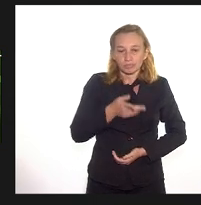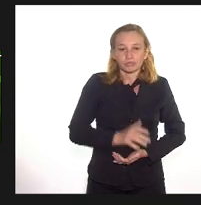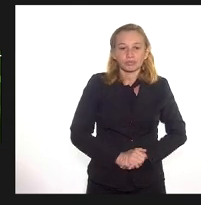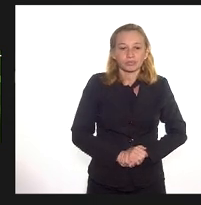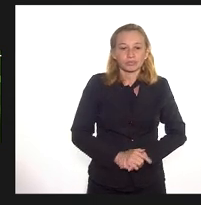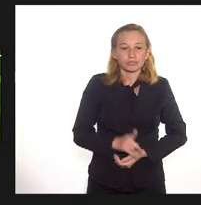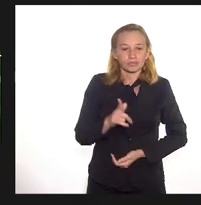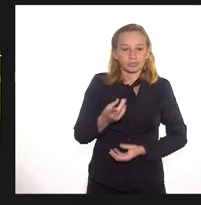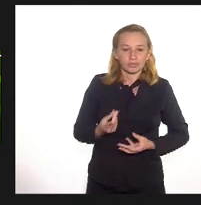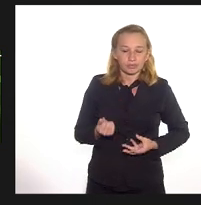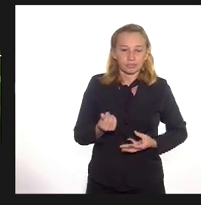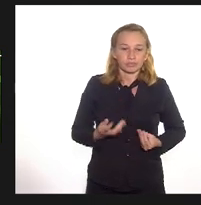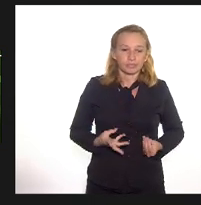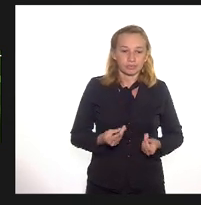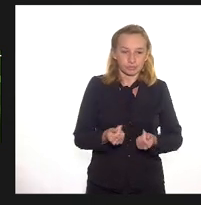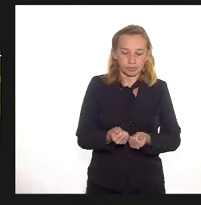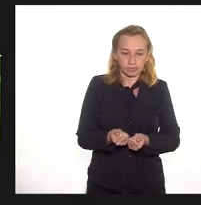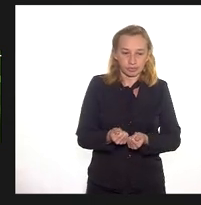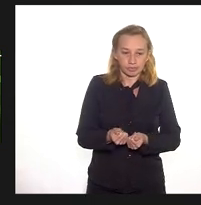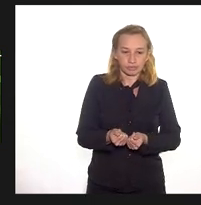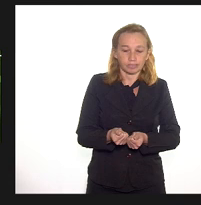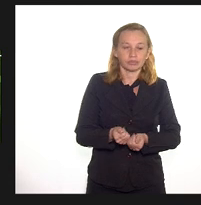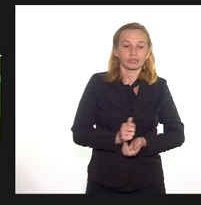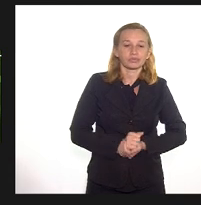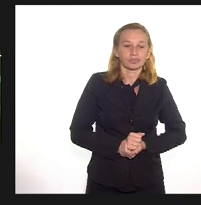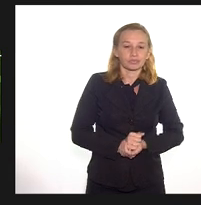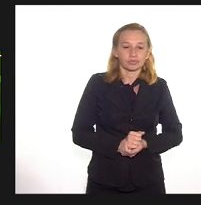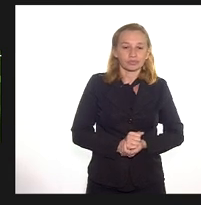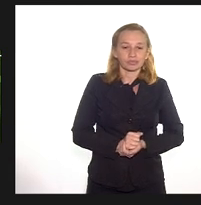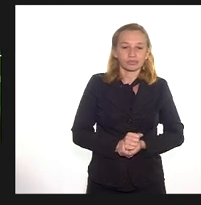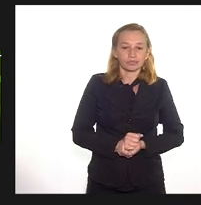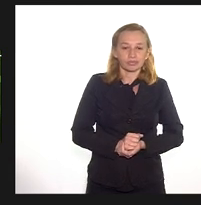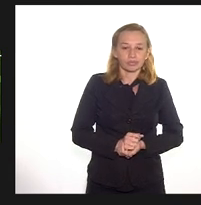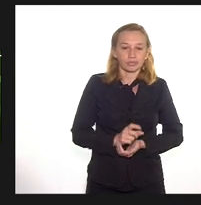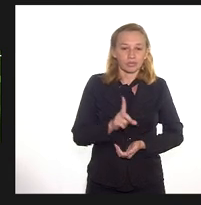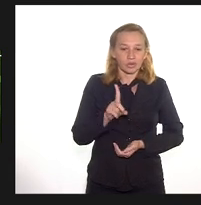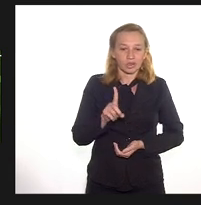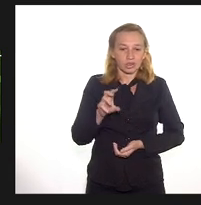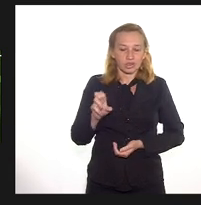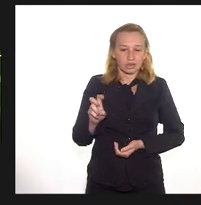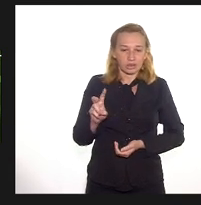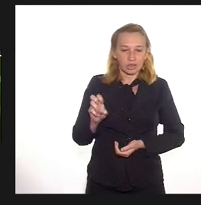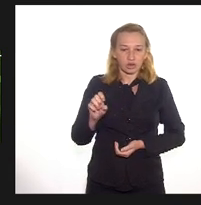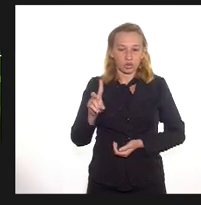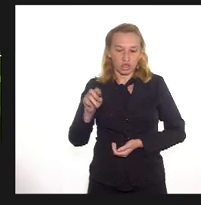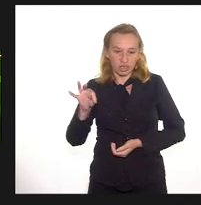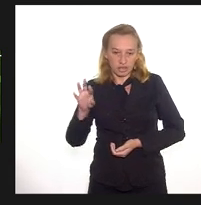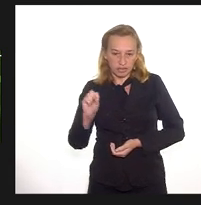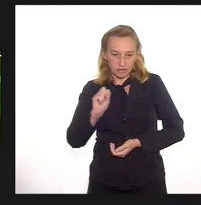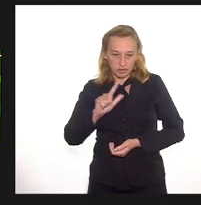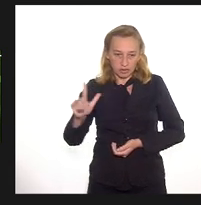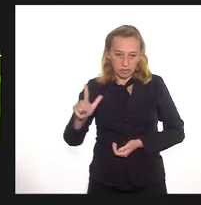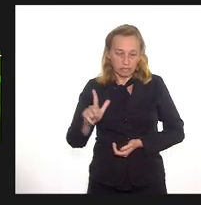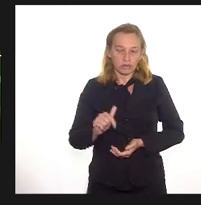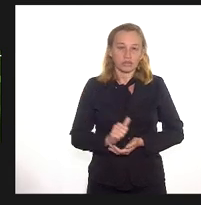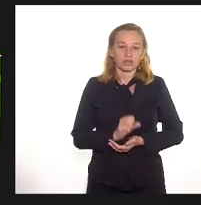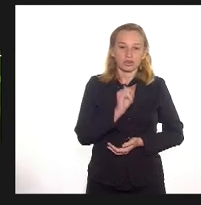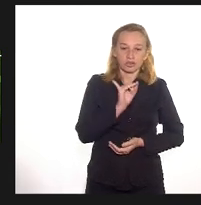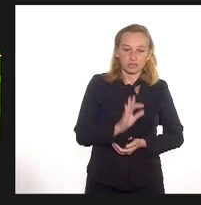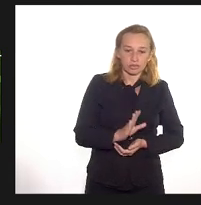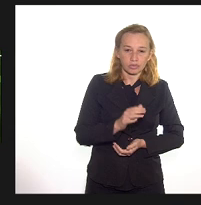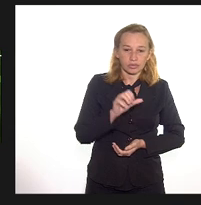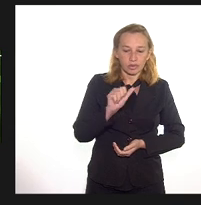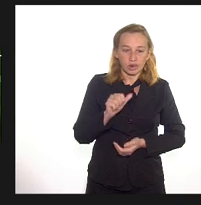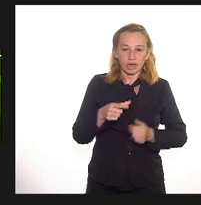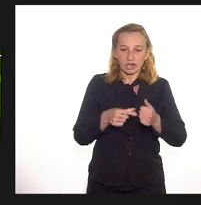o gasto exploratório, ele é dedutível, em regra, a gente cita a RAMP 12, eles